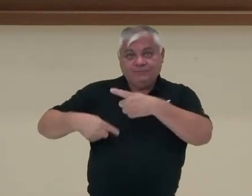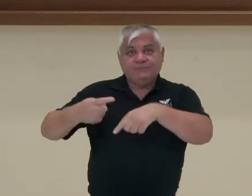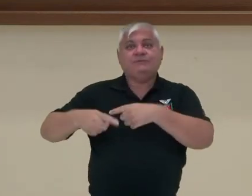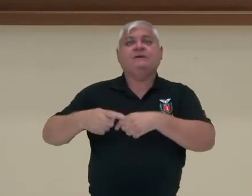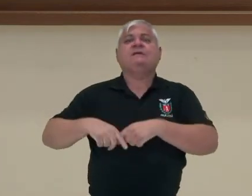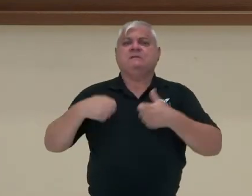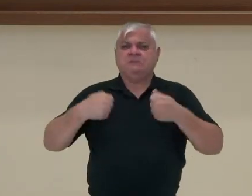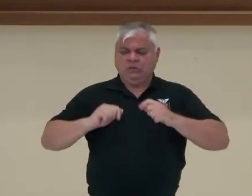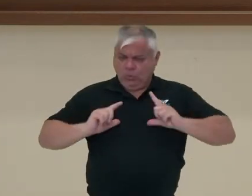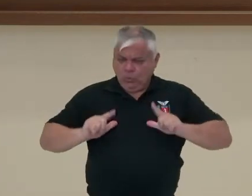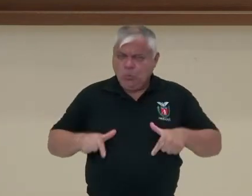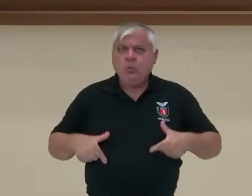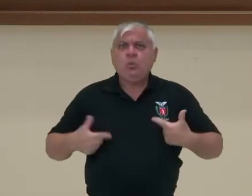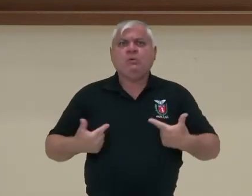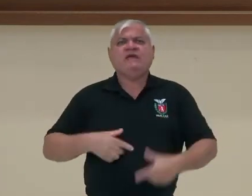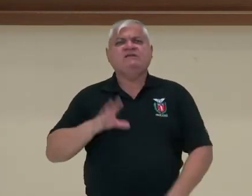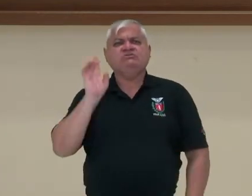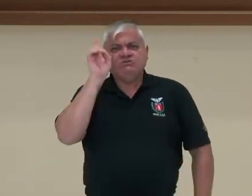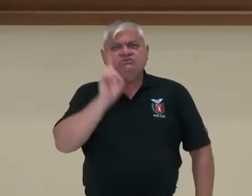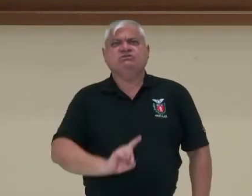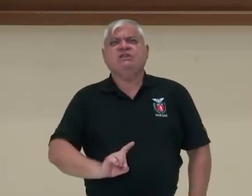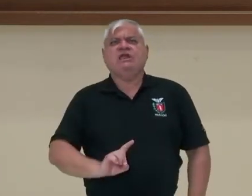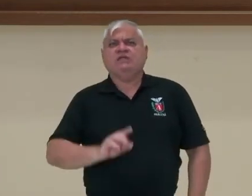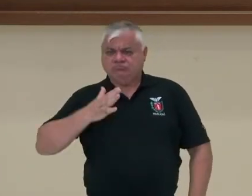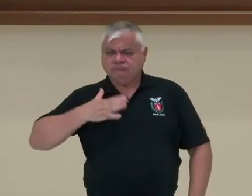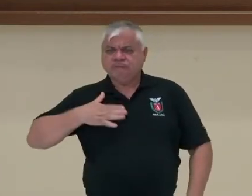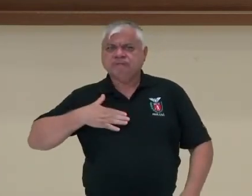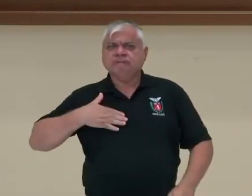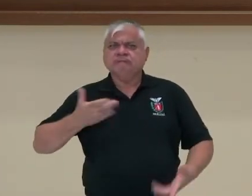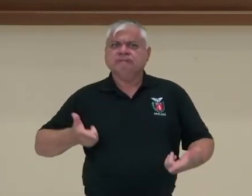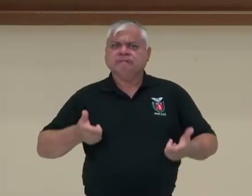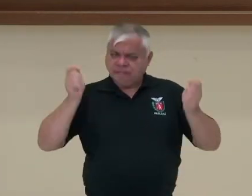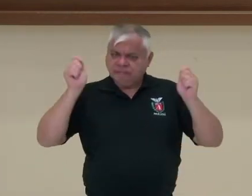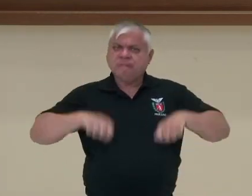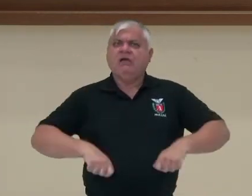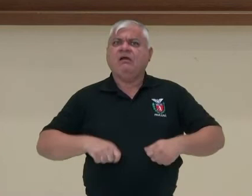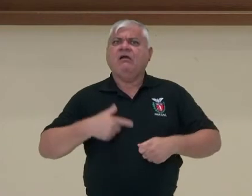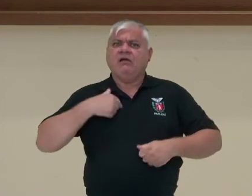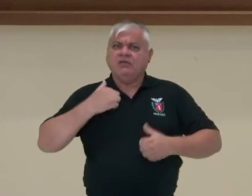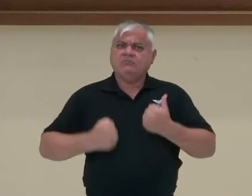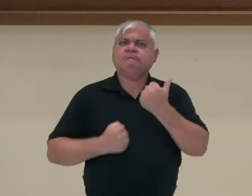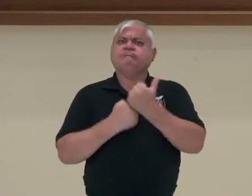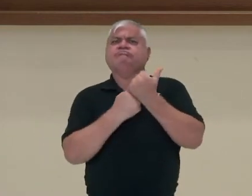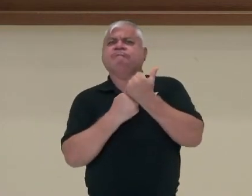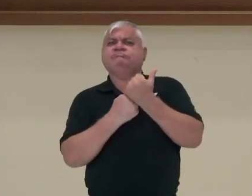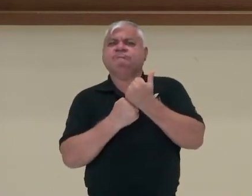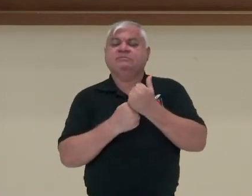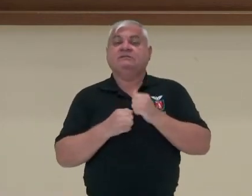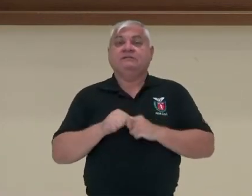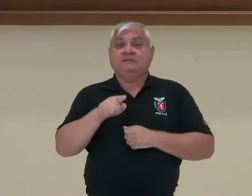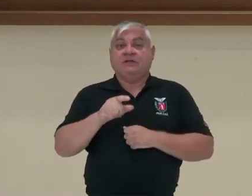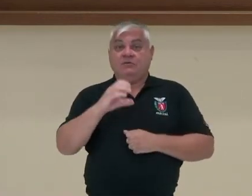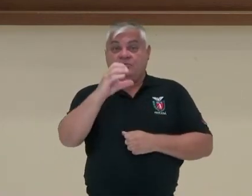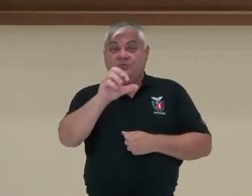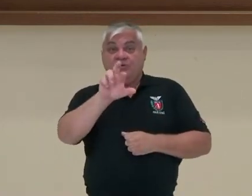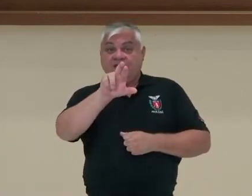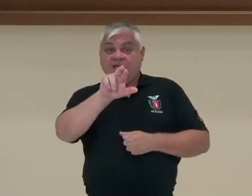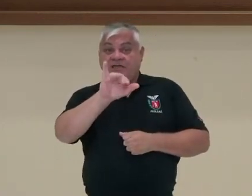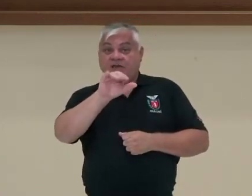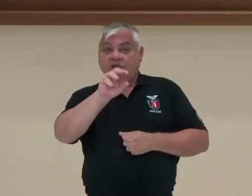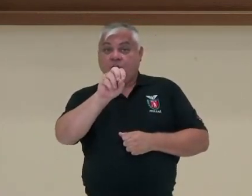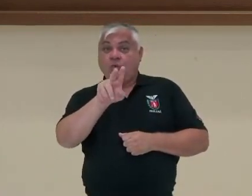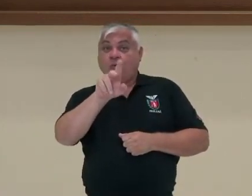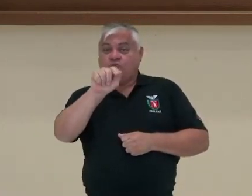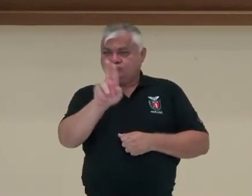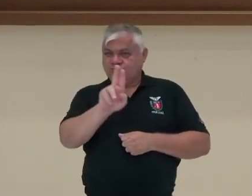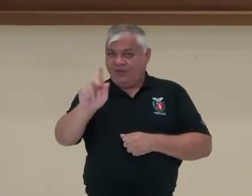lutar para ter direito de exercer o cargo de cabildo, porque não era permitido. Então, os crioulos, como eram chamados,